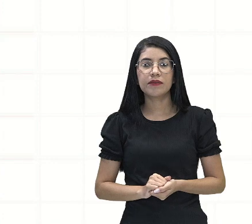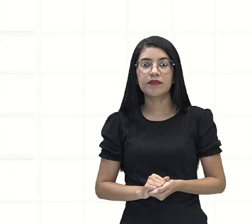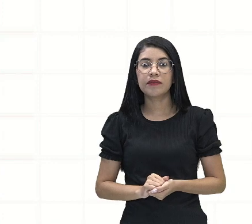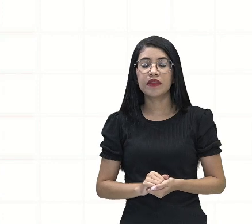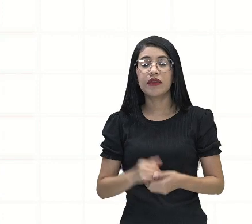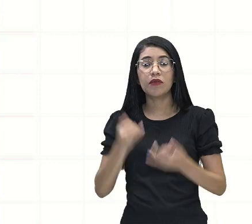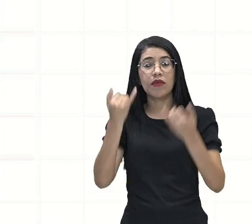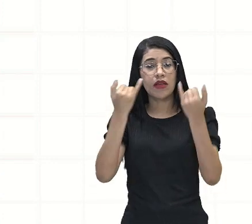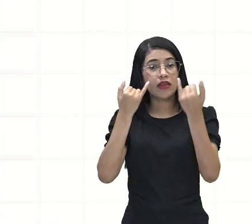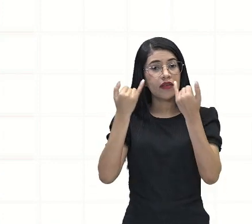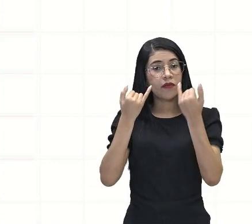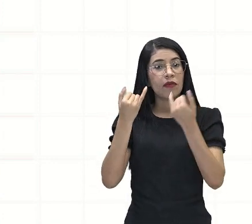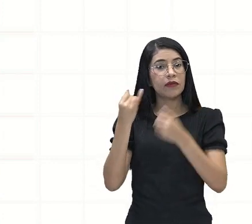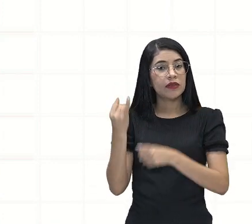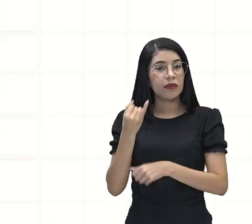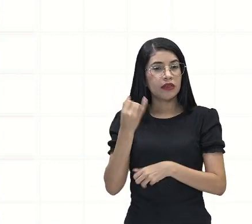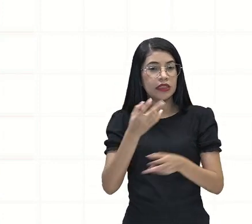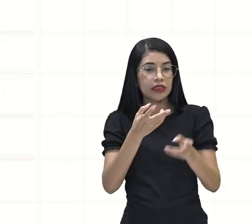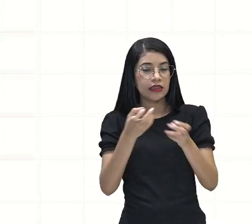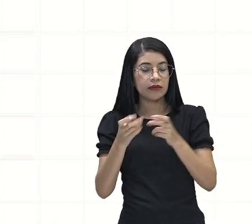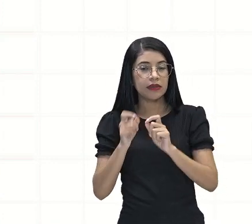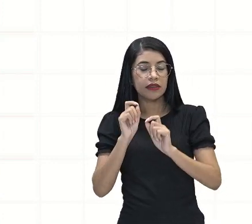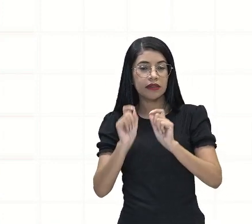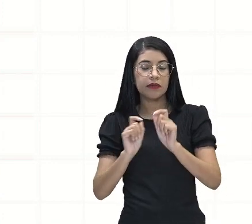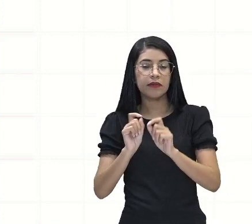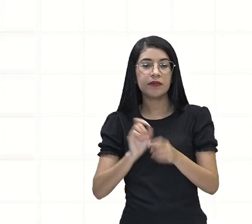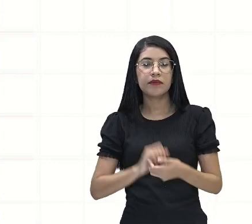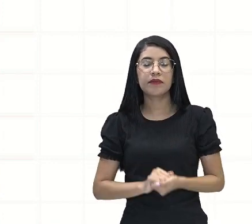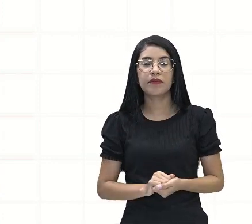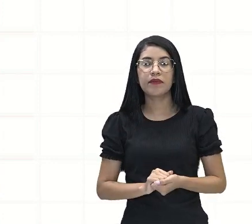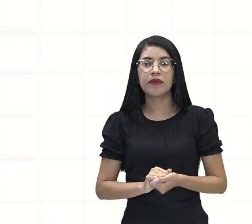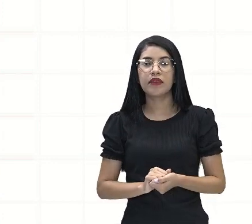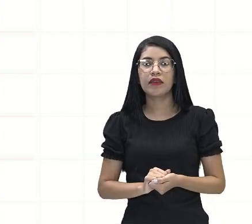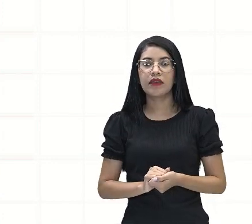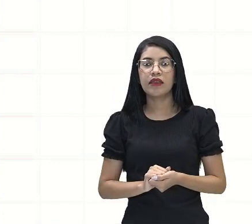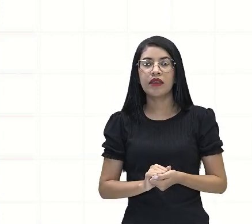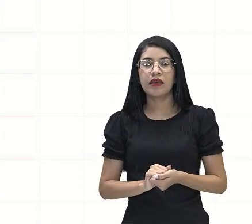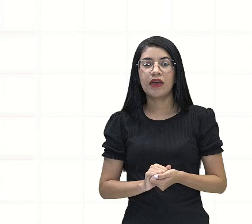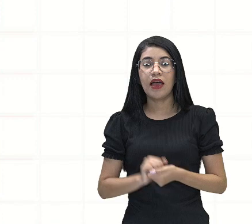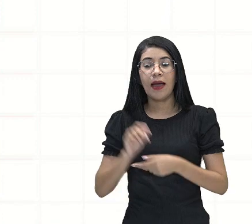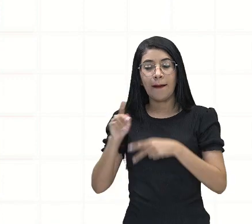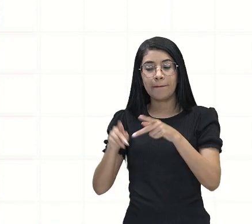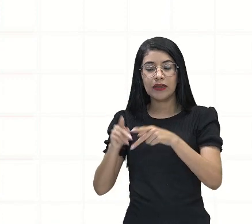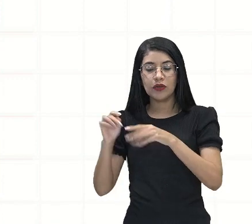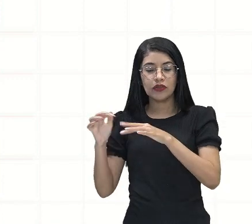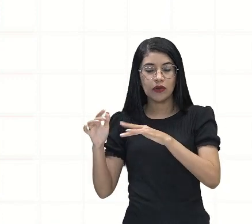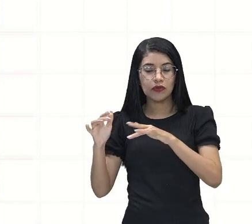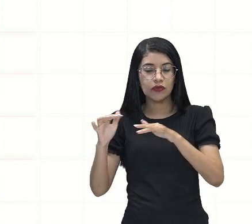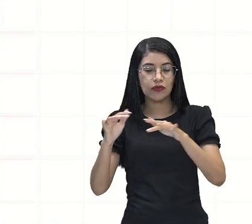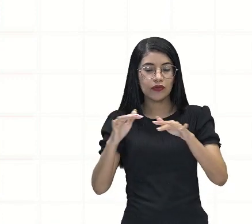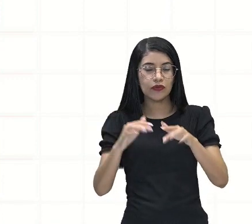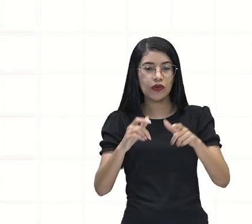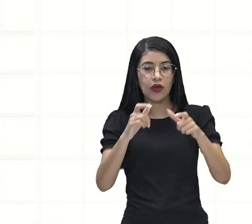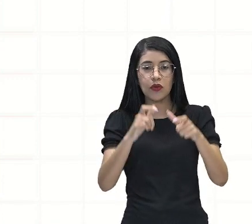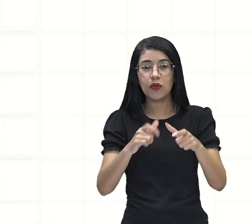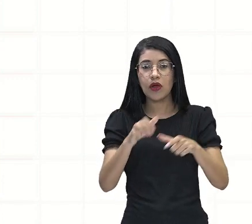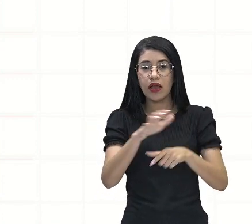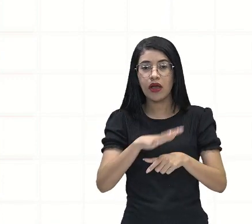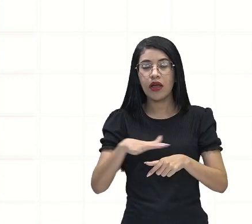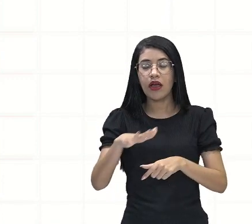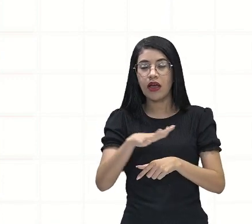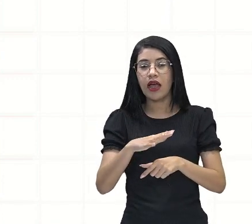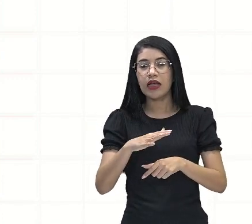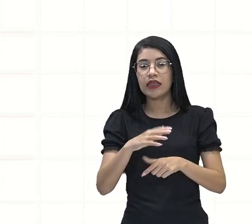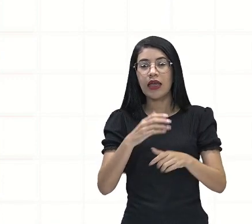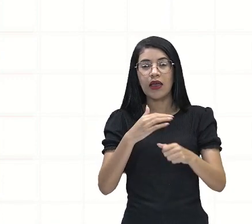informações que a gente vai ver aqui é essa concentração Urbana aqui eh que representa as regiões